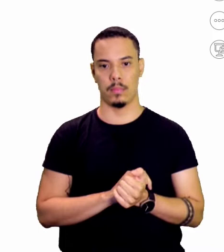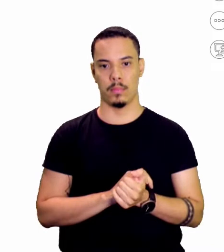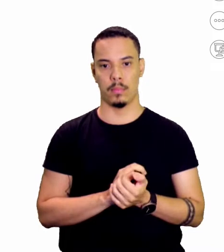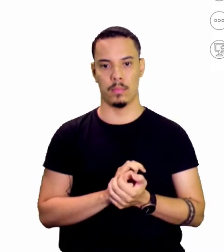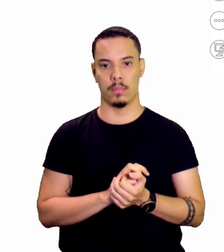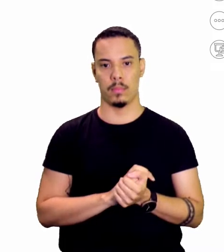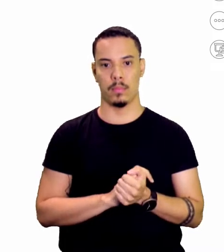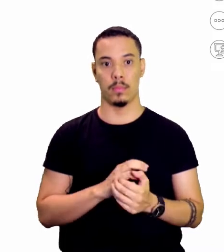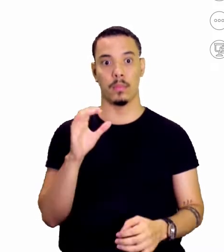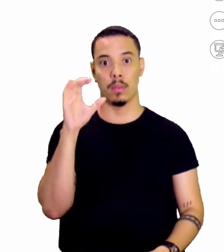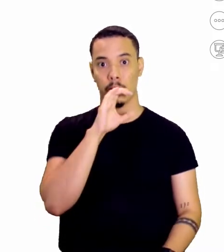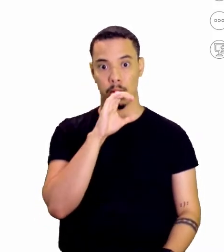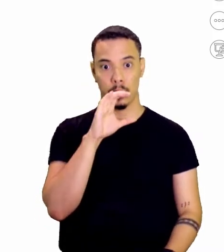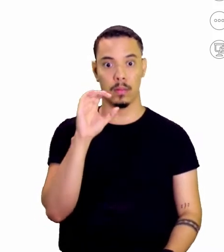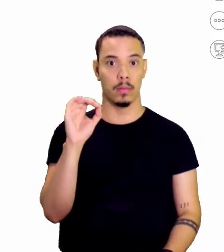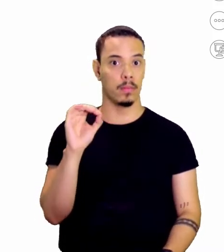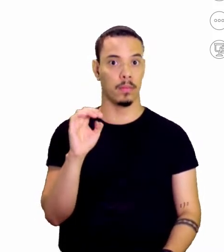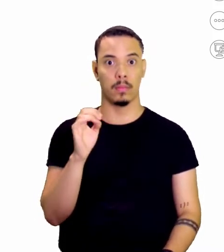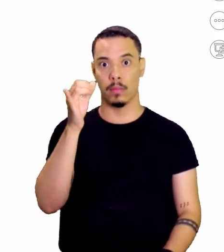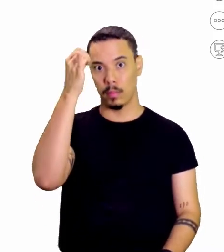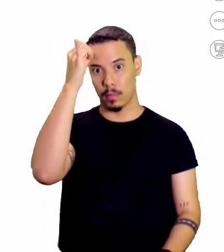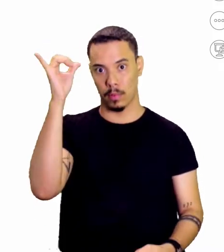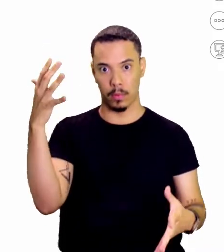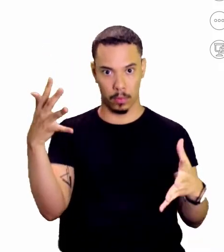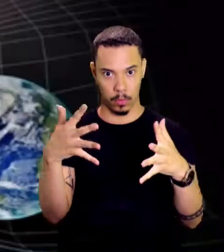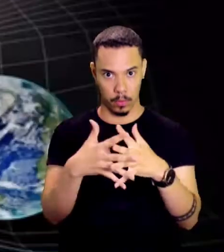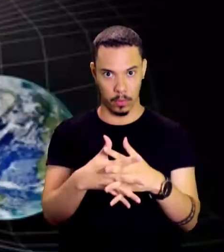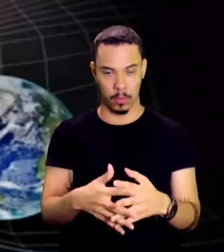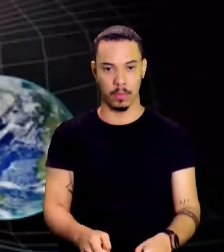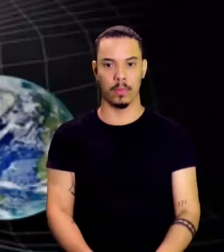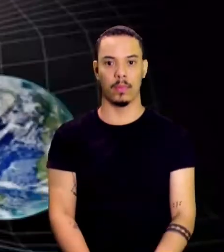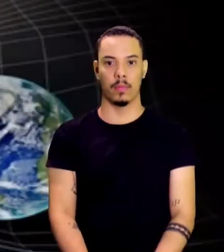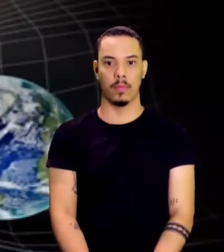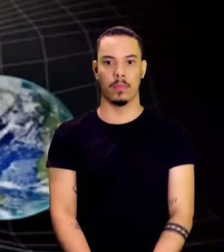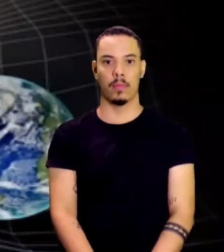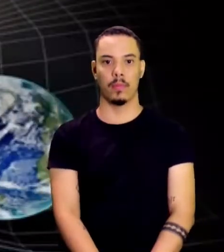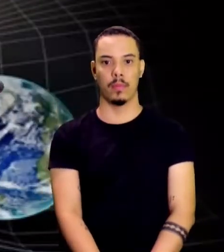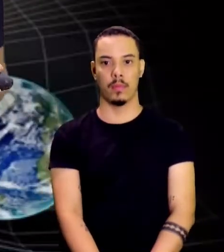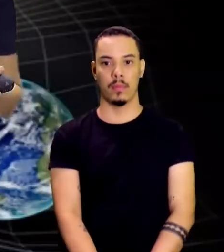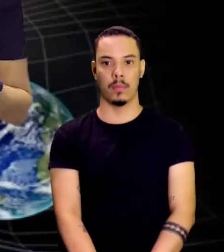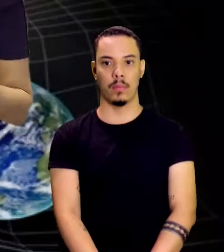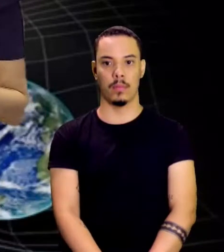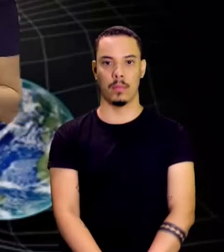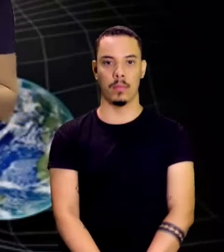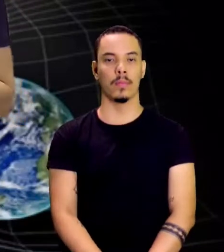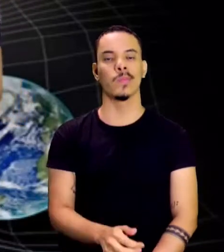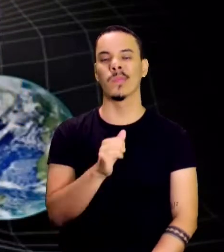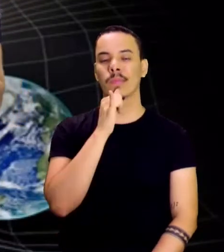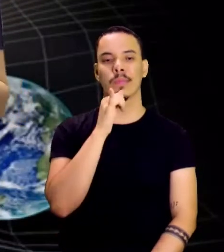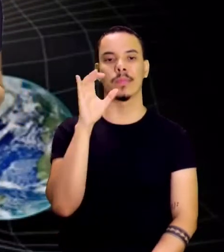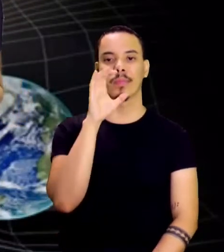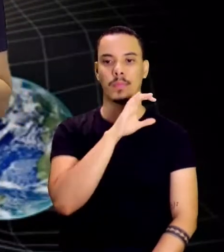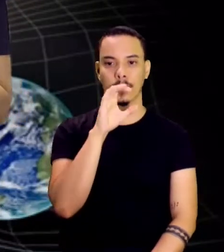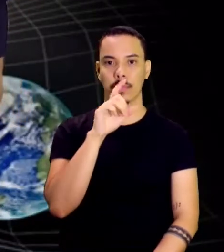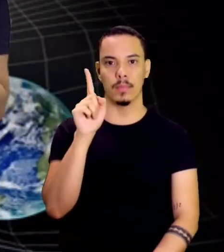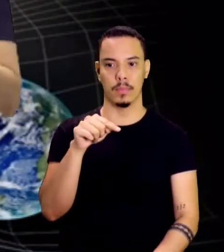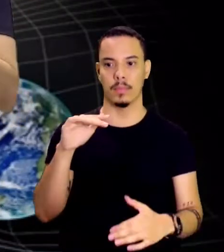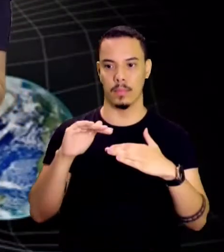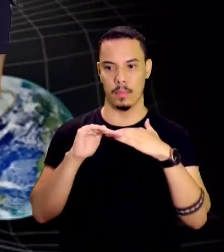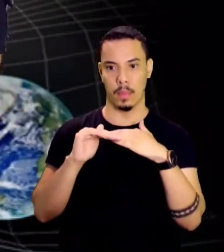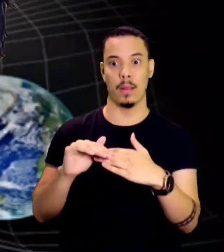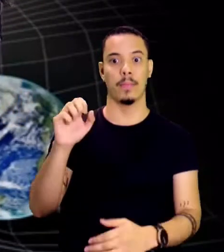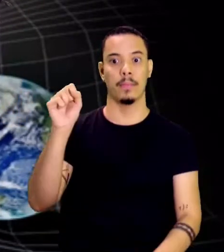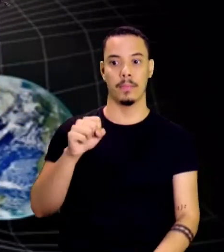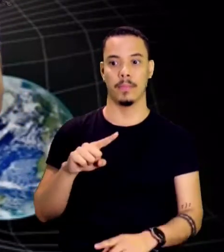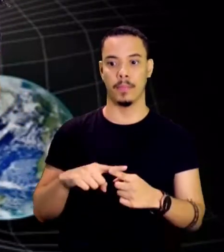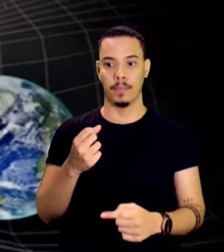velocidade é zero olha só não confunda vim aqui conosco rapidinho a velocidade zero vamos assim é algo constante é